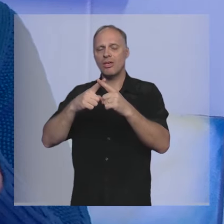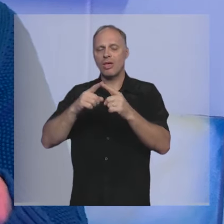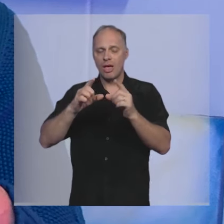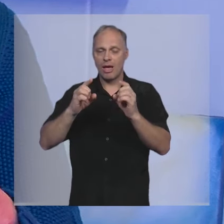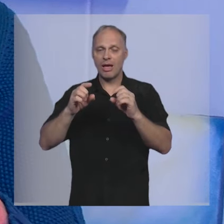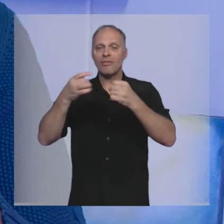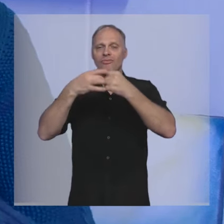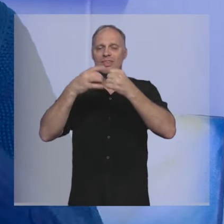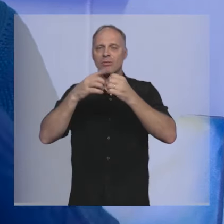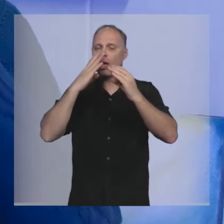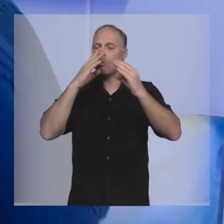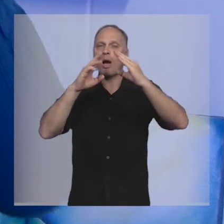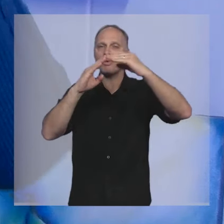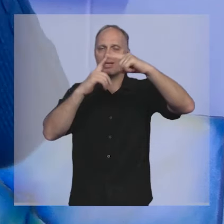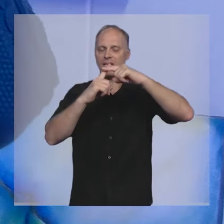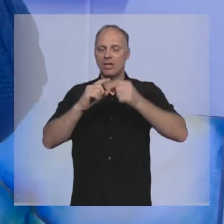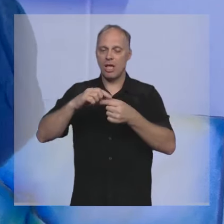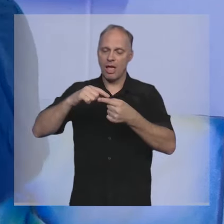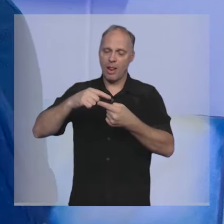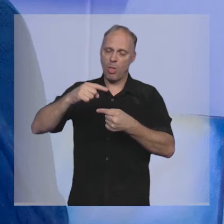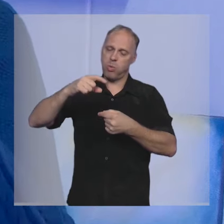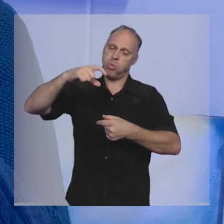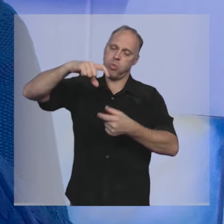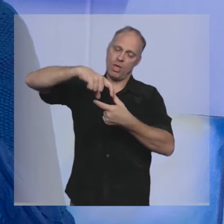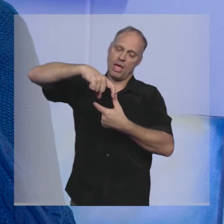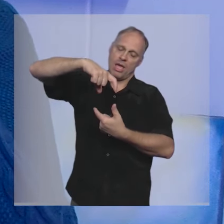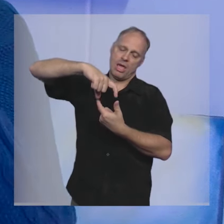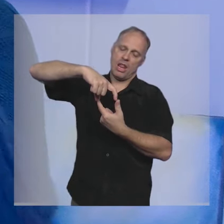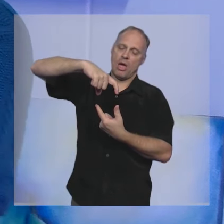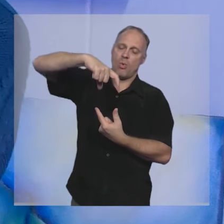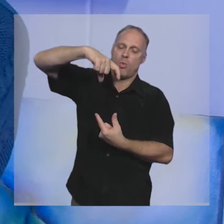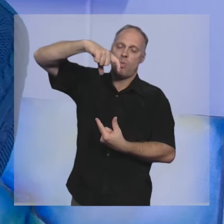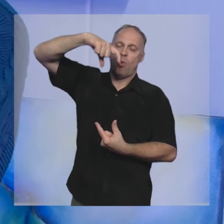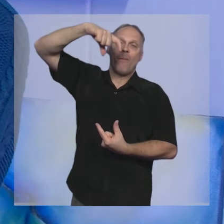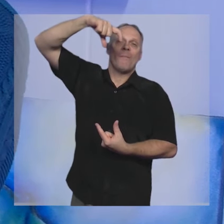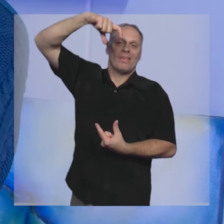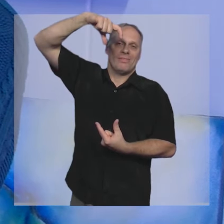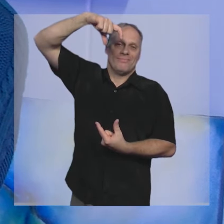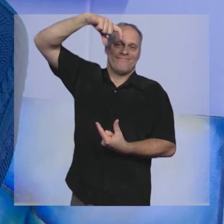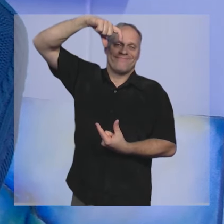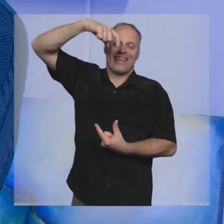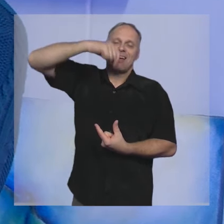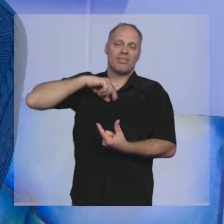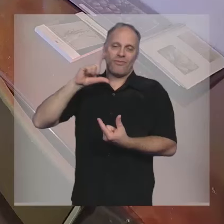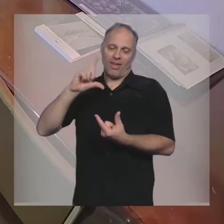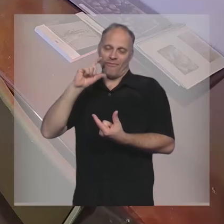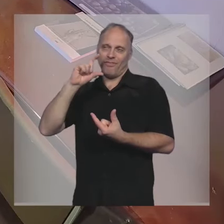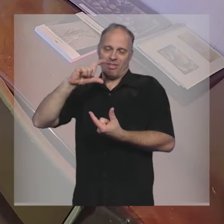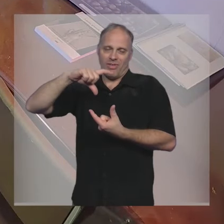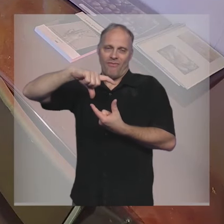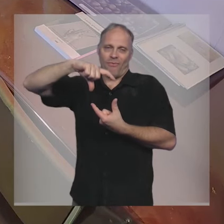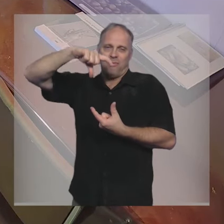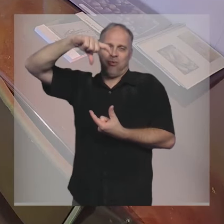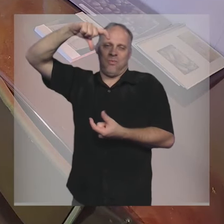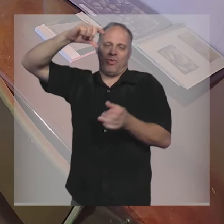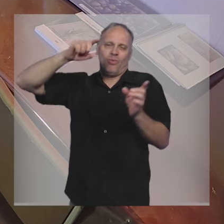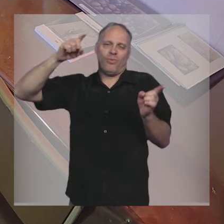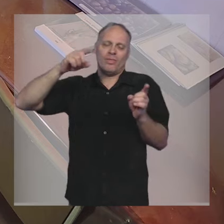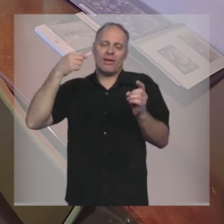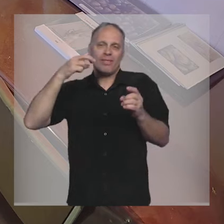compridos, pelo menos das igrejas, né? Daí, se tu tira uma foto, ele fica assim, né? Quando tu tira, tu tem que